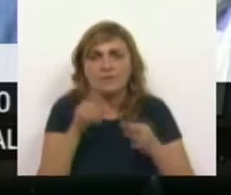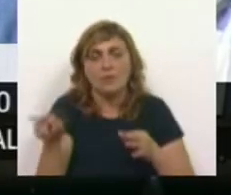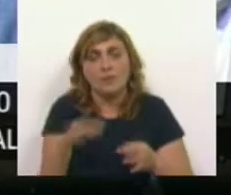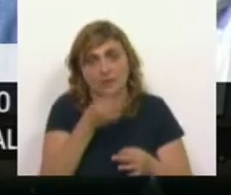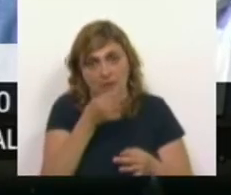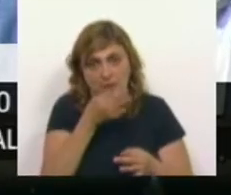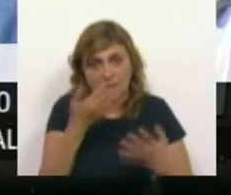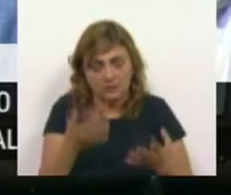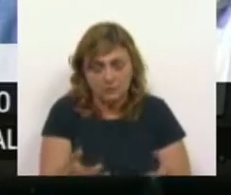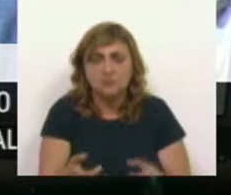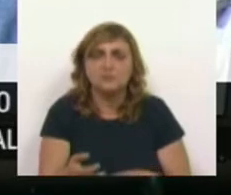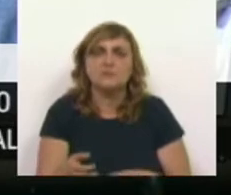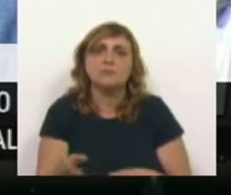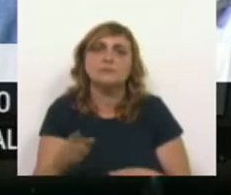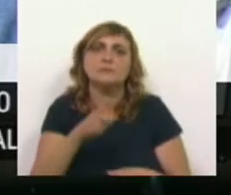disseram